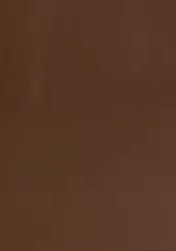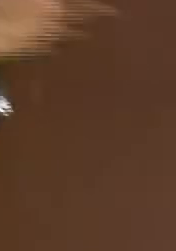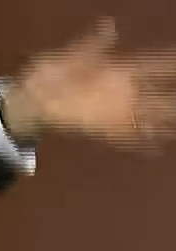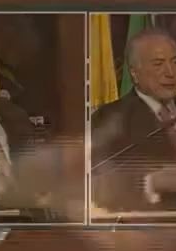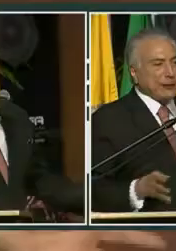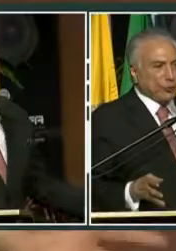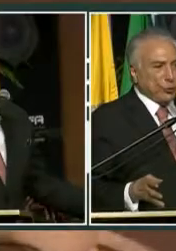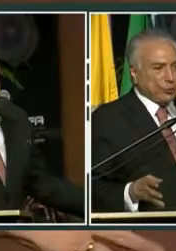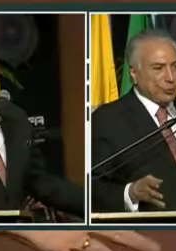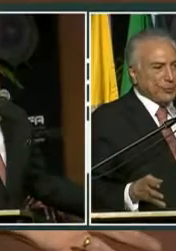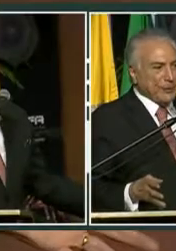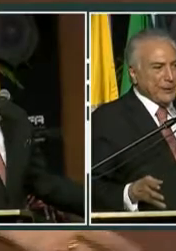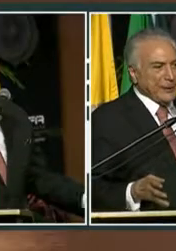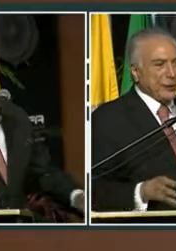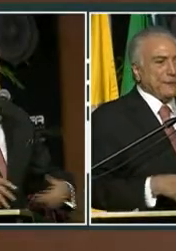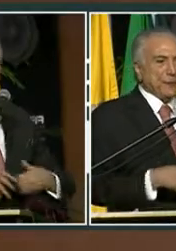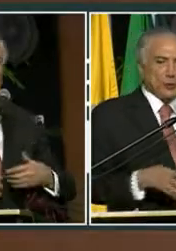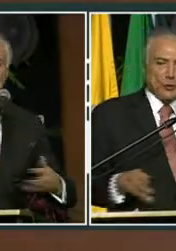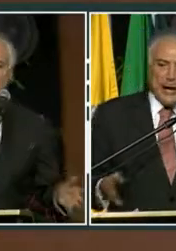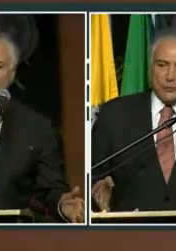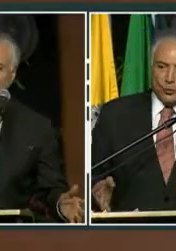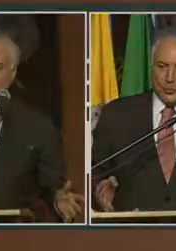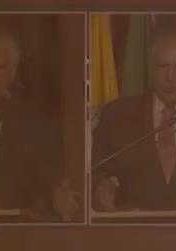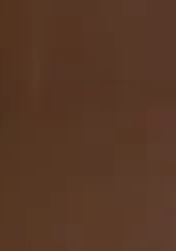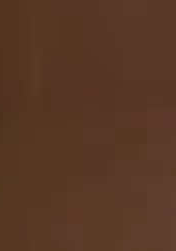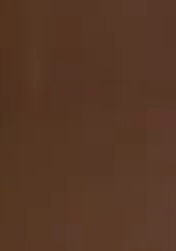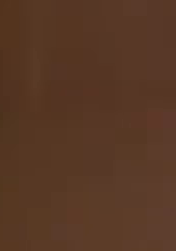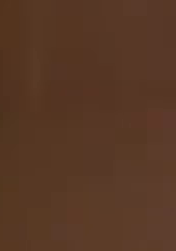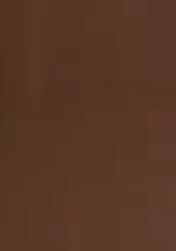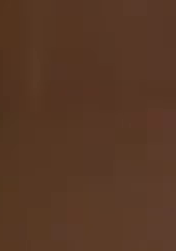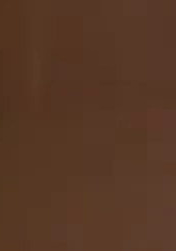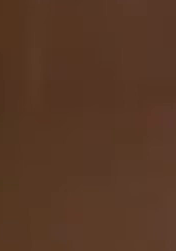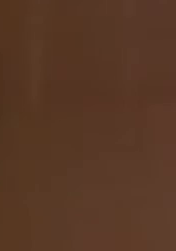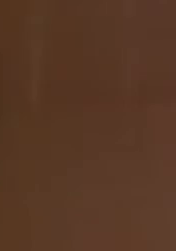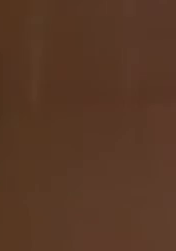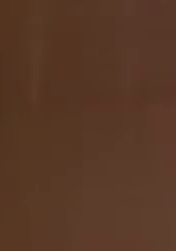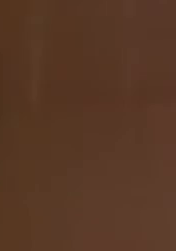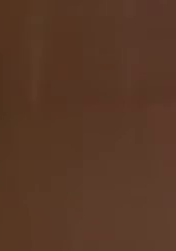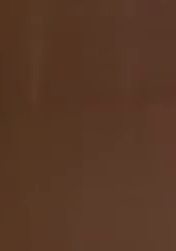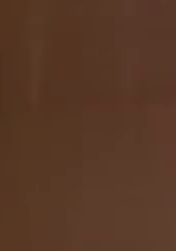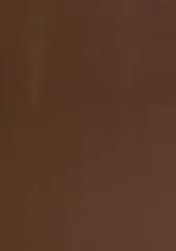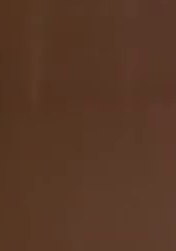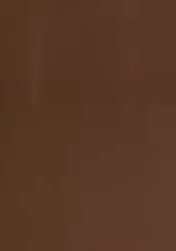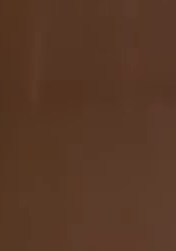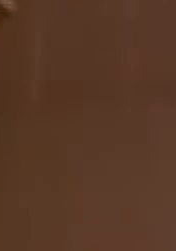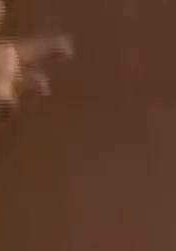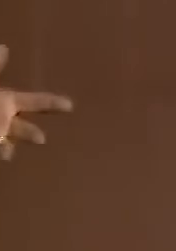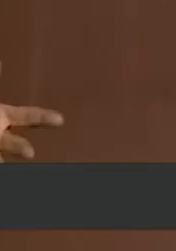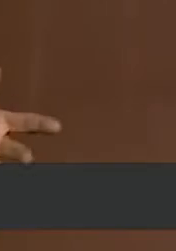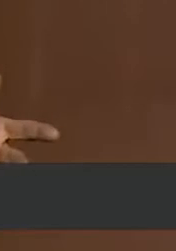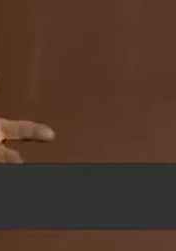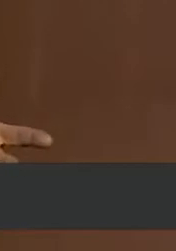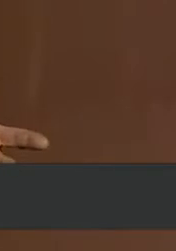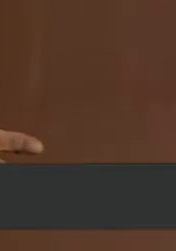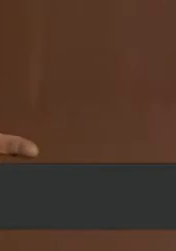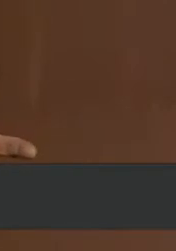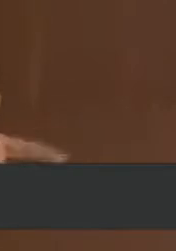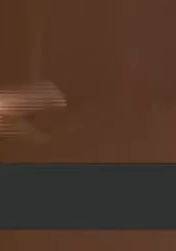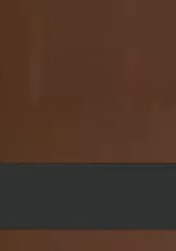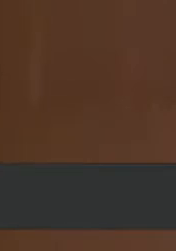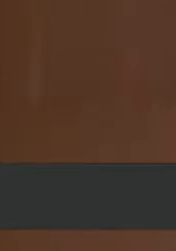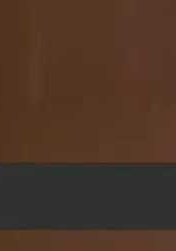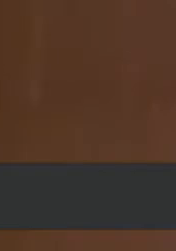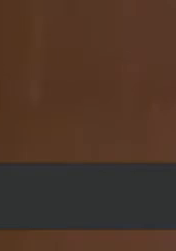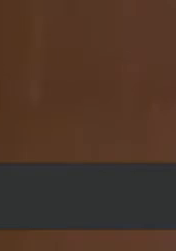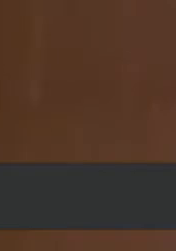para cumprimentar a todos que já foram nomeados. Não é? E quero saudar a todos e,